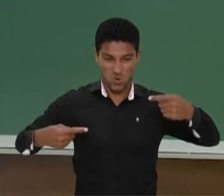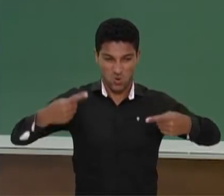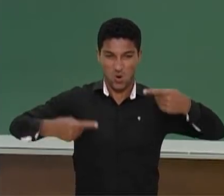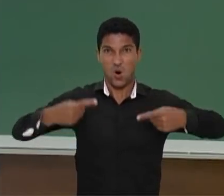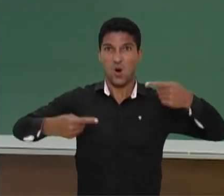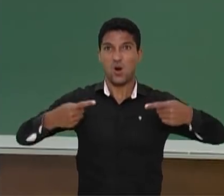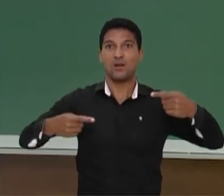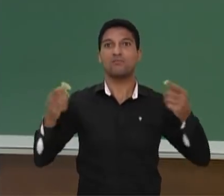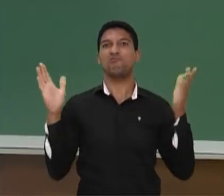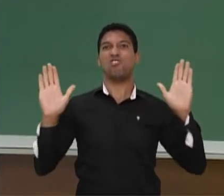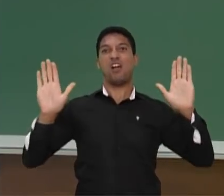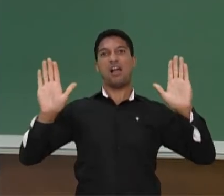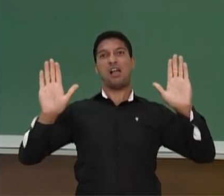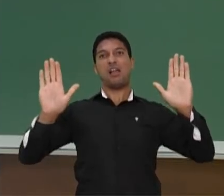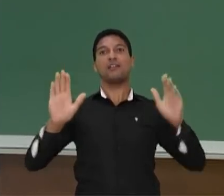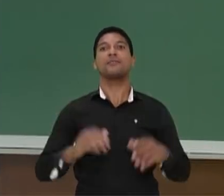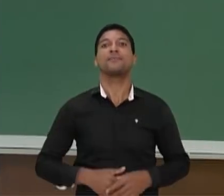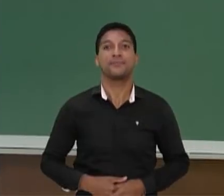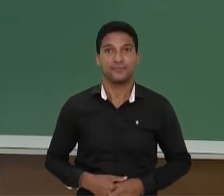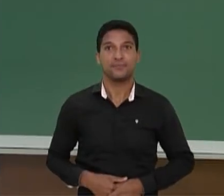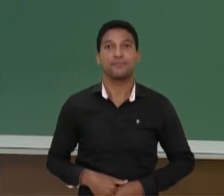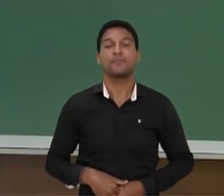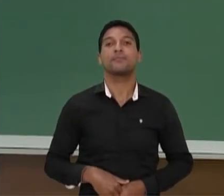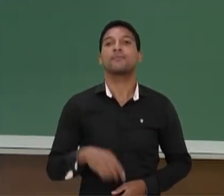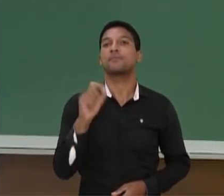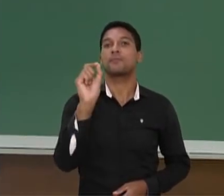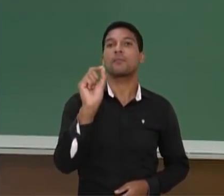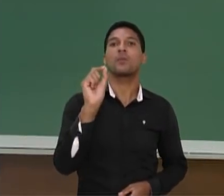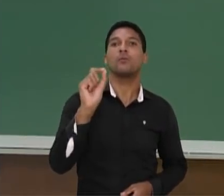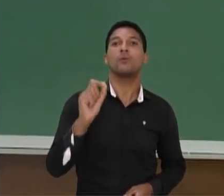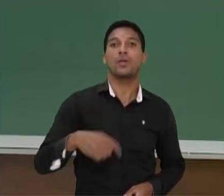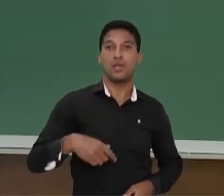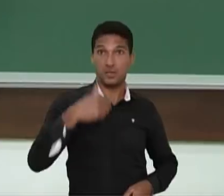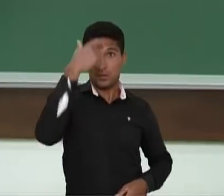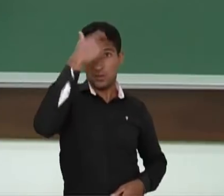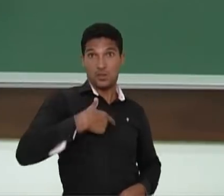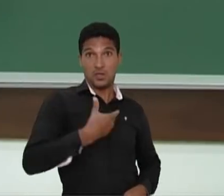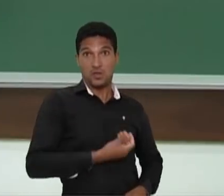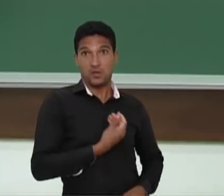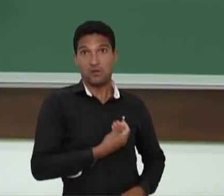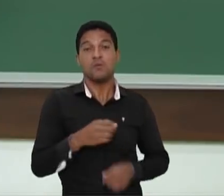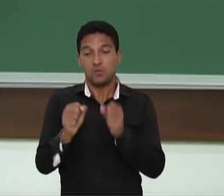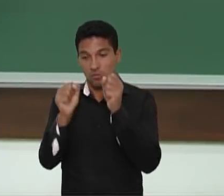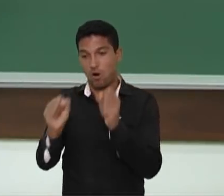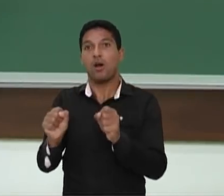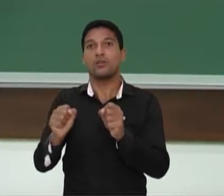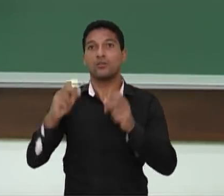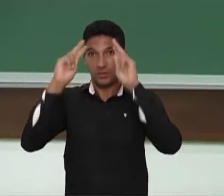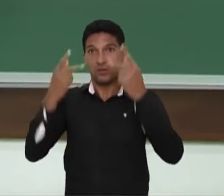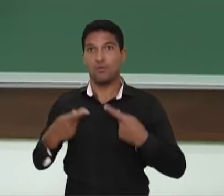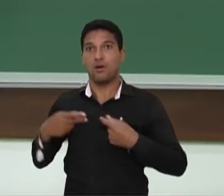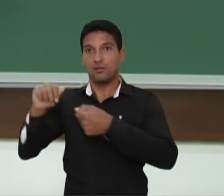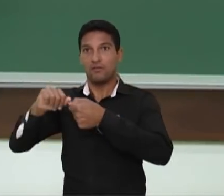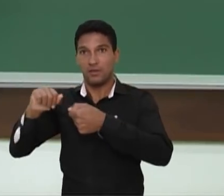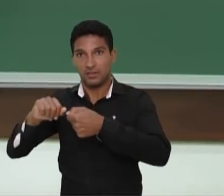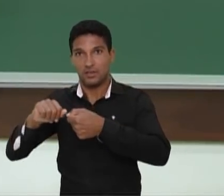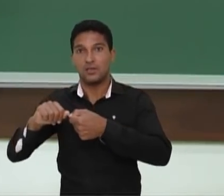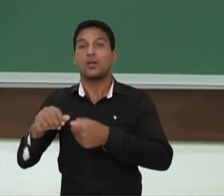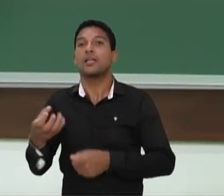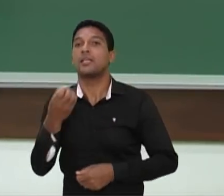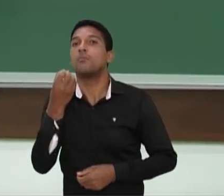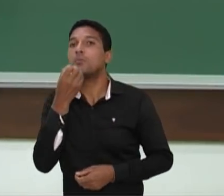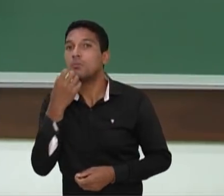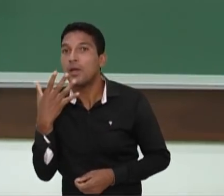feito, qual ação humana que pode ser feita e qual não pode. O que é considerado bem e o que é considerado mal,